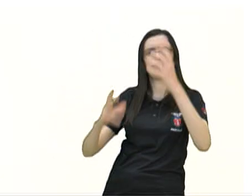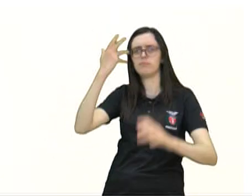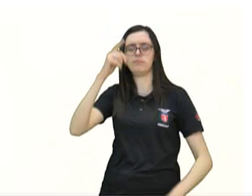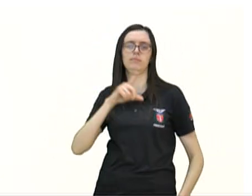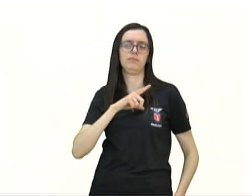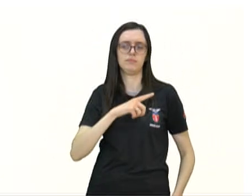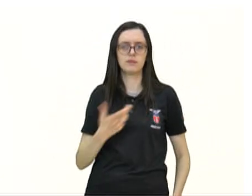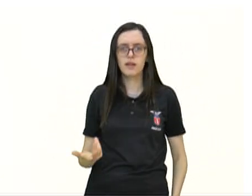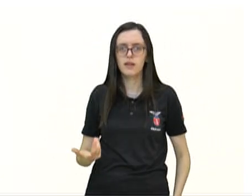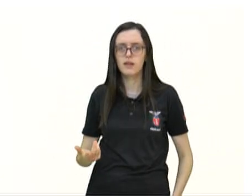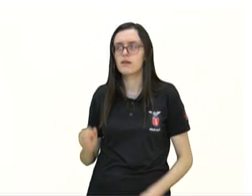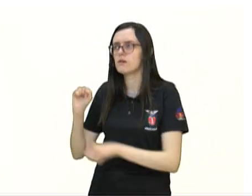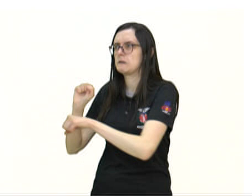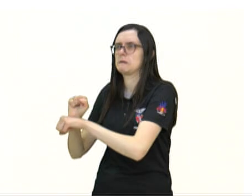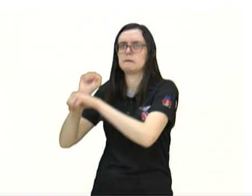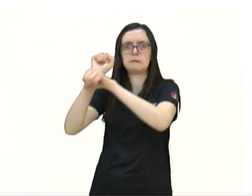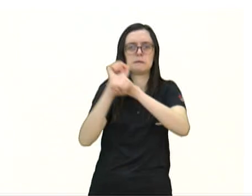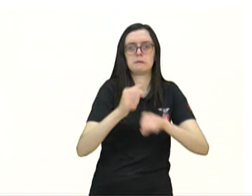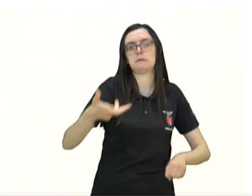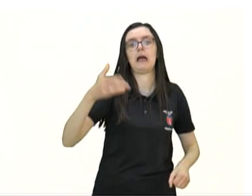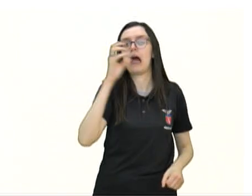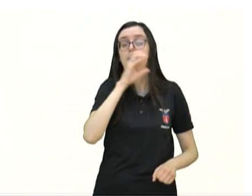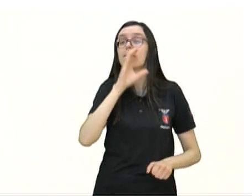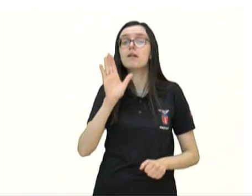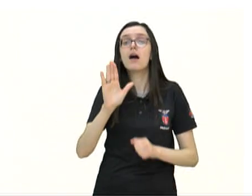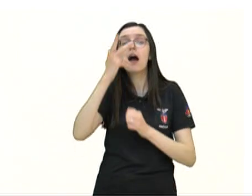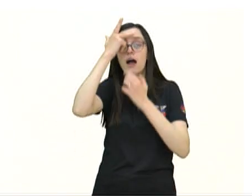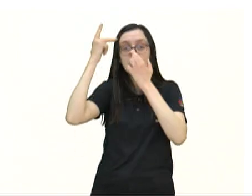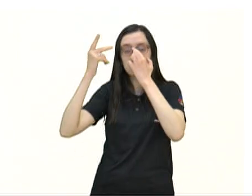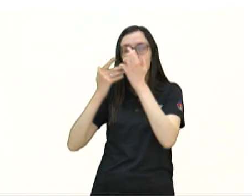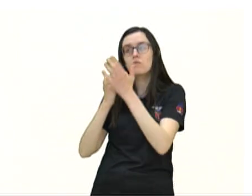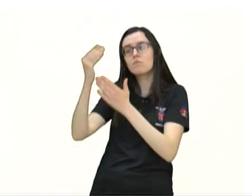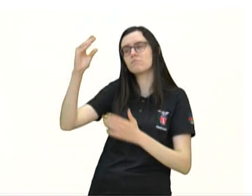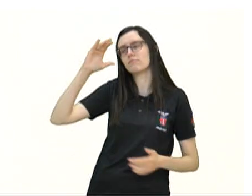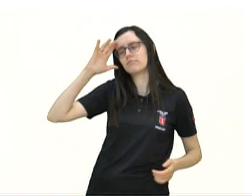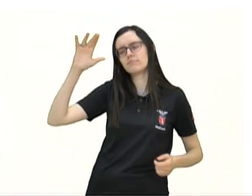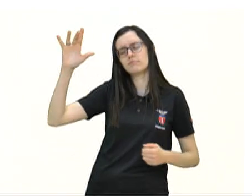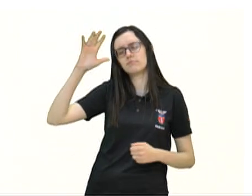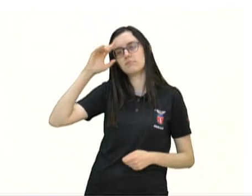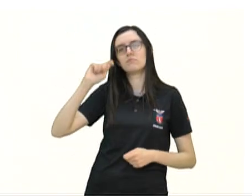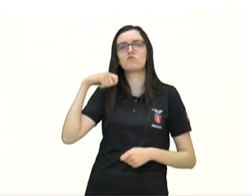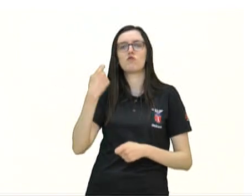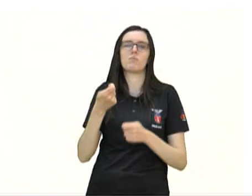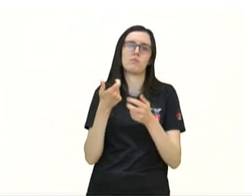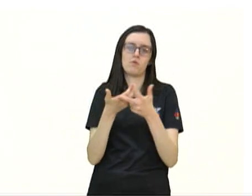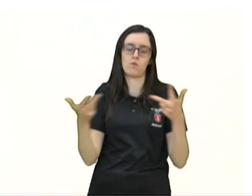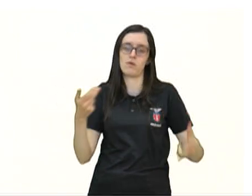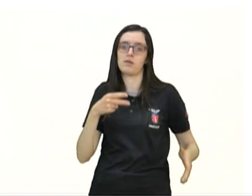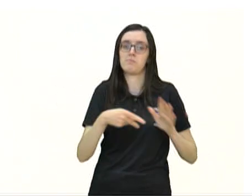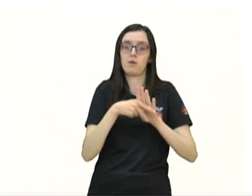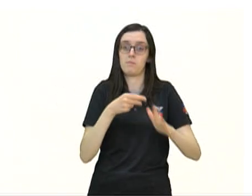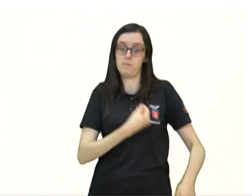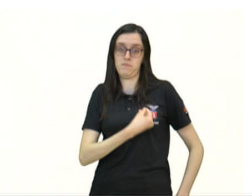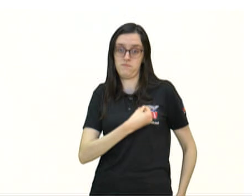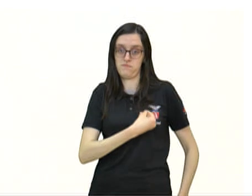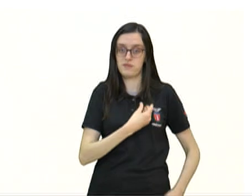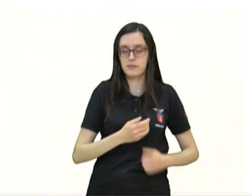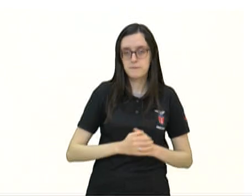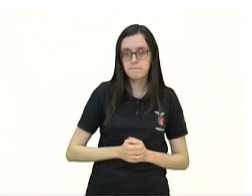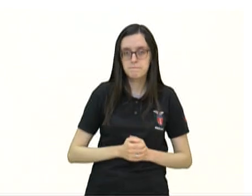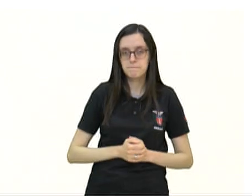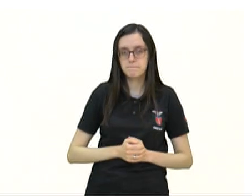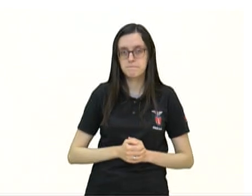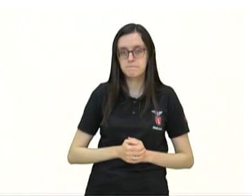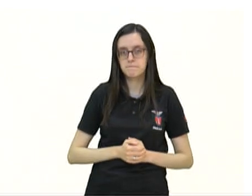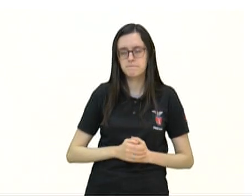ter interrompido a correria, as pessoas começaram a refletir sobre muitas coisas da vida.